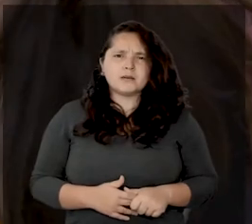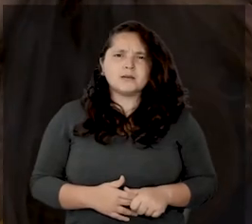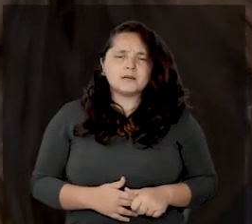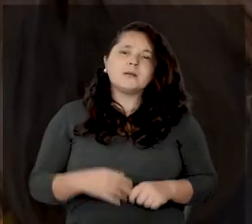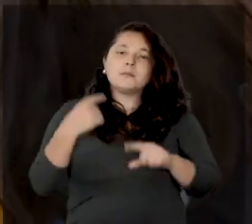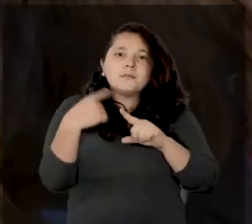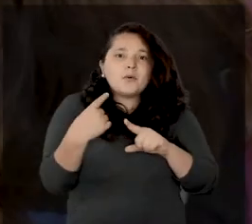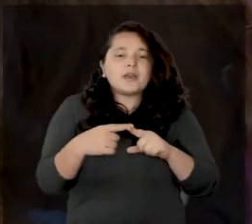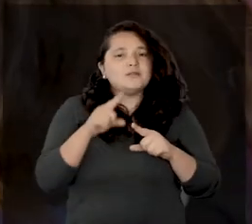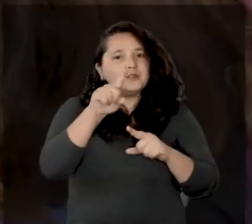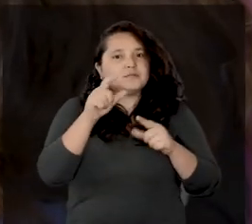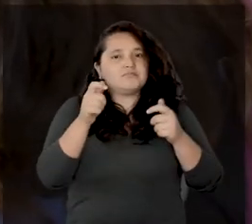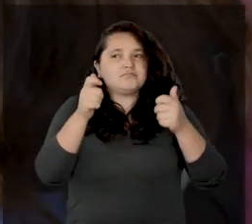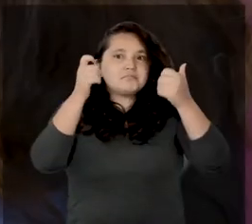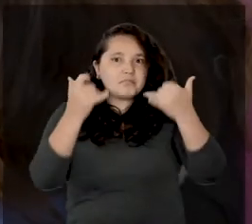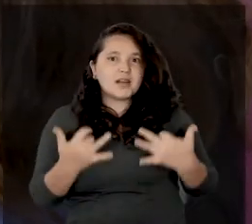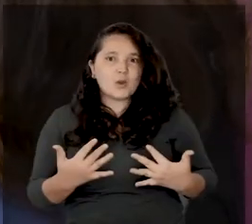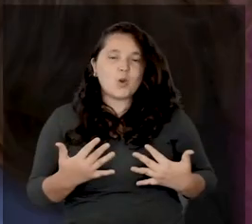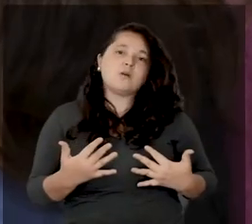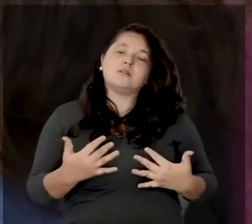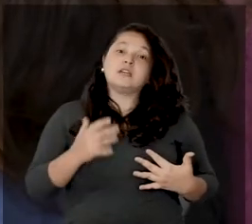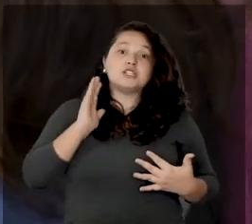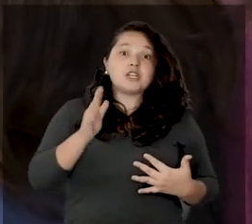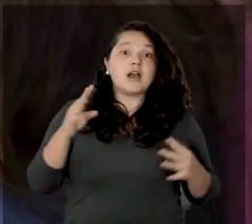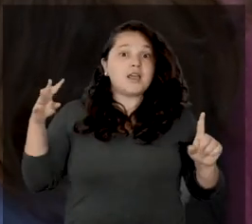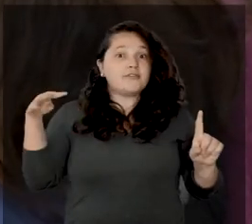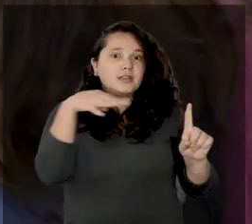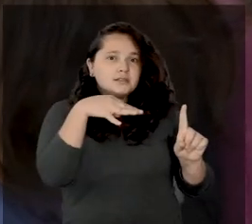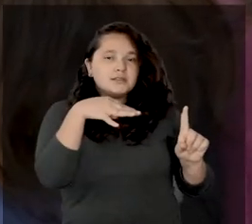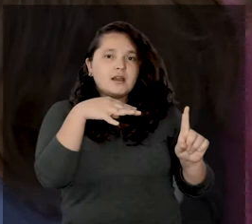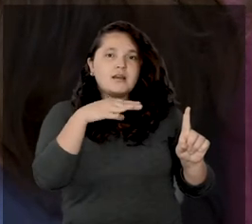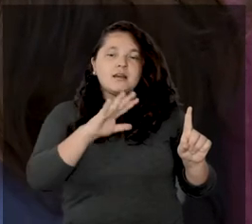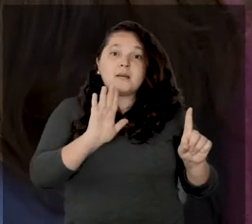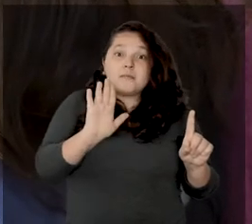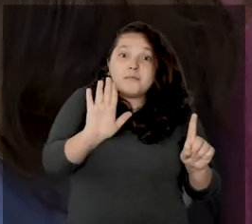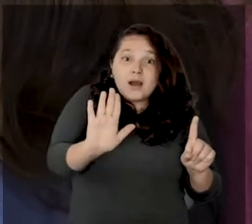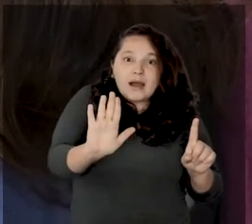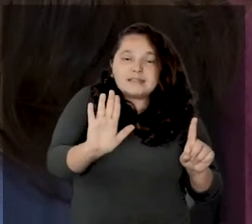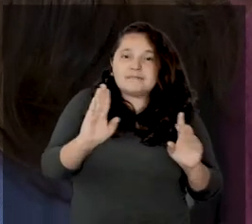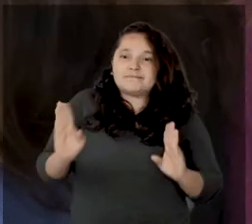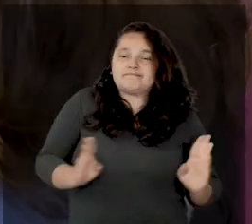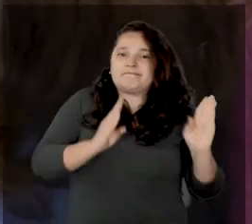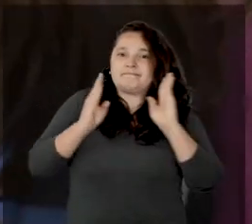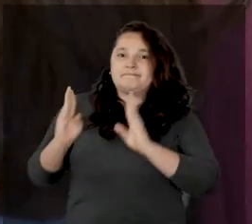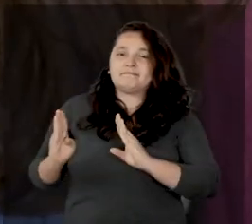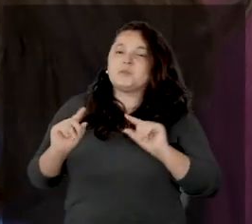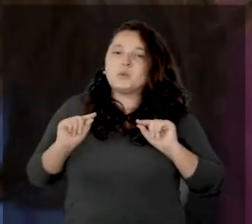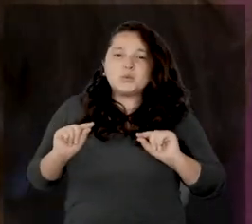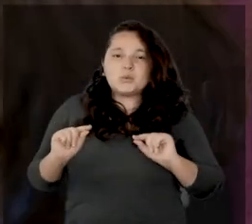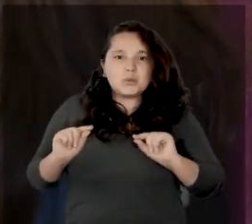pontuou, essas vozes, mas, ao mesmo tempo, também, de certa forma, captura